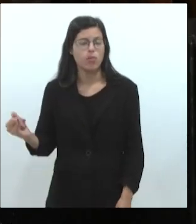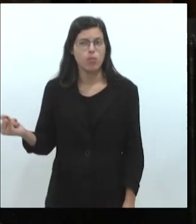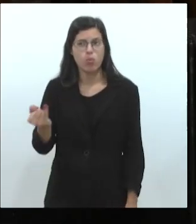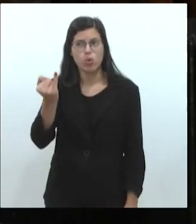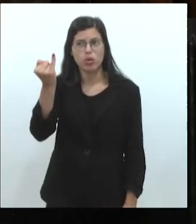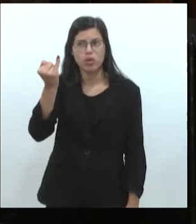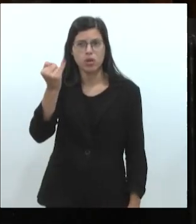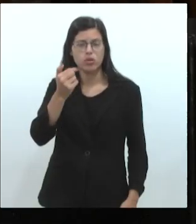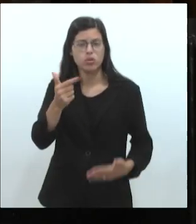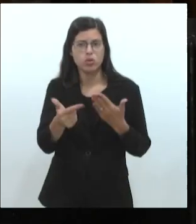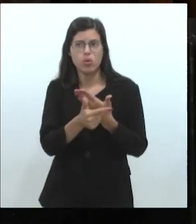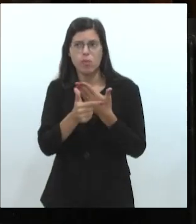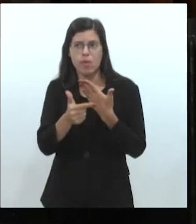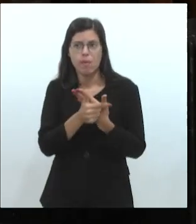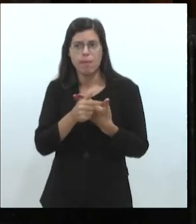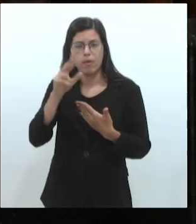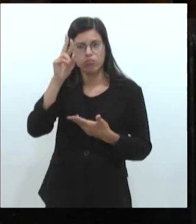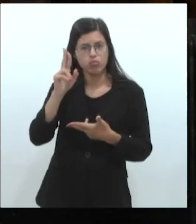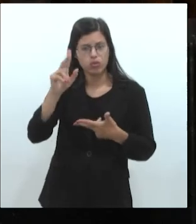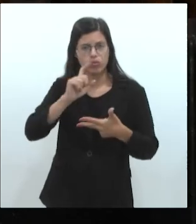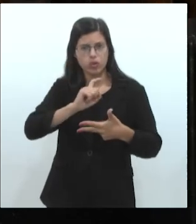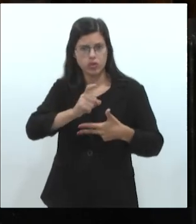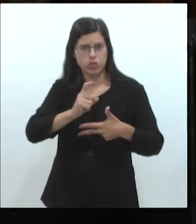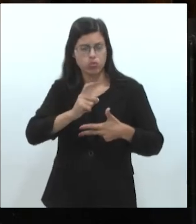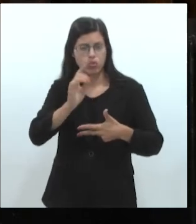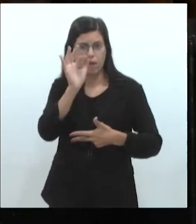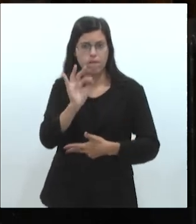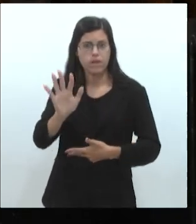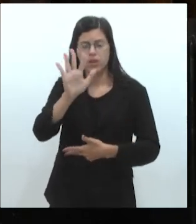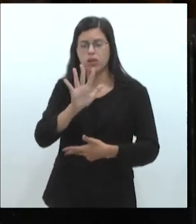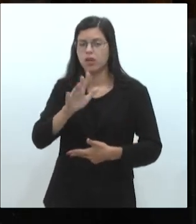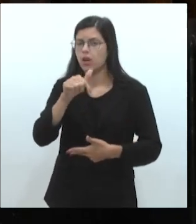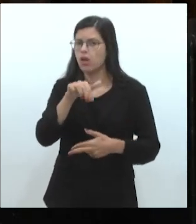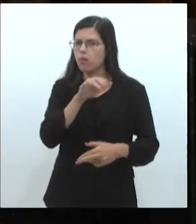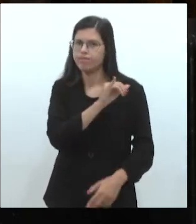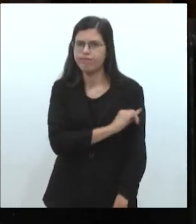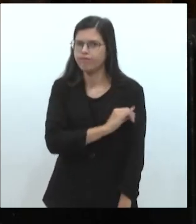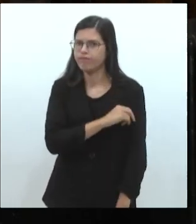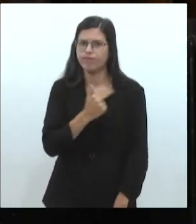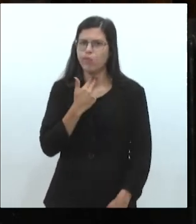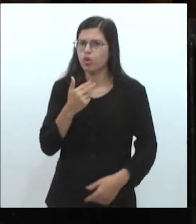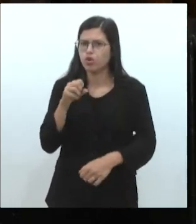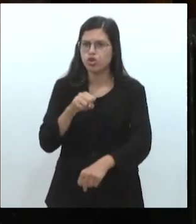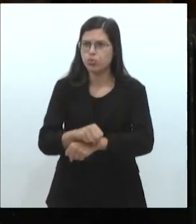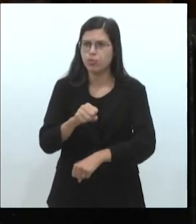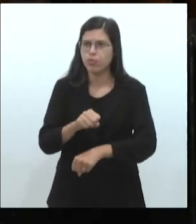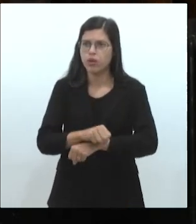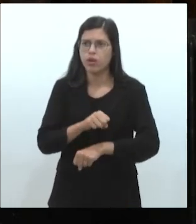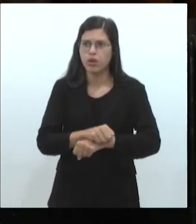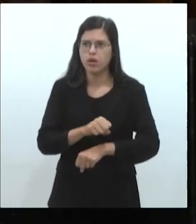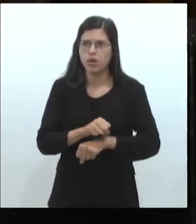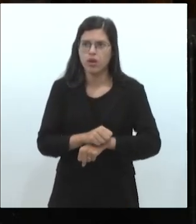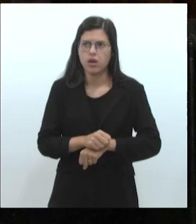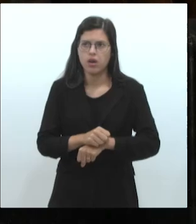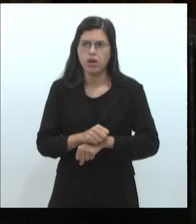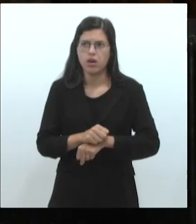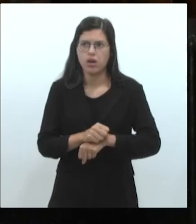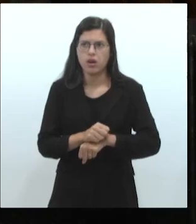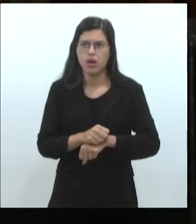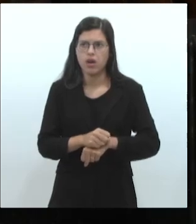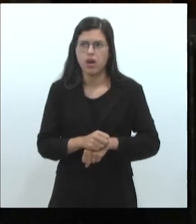Executivo Federal. E o Rio de Janeiro não tem mais como esperar que as suas próprias forças